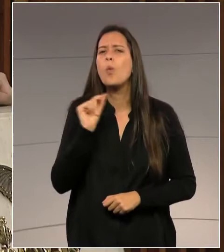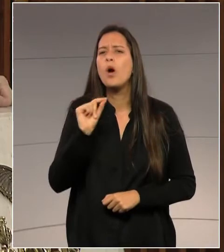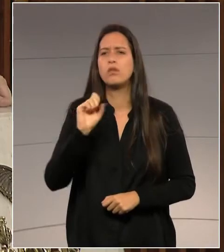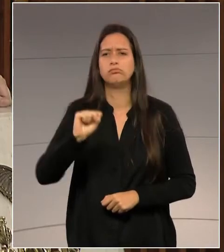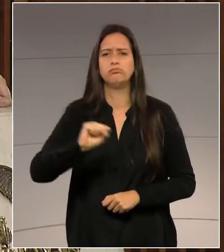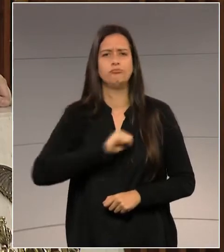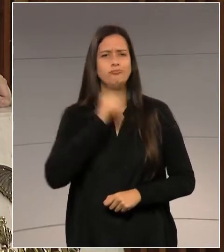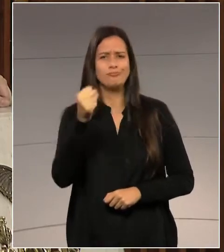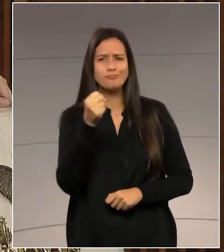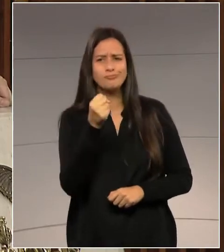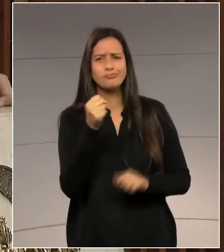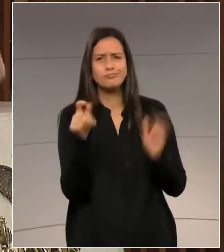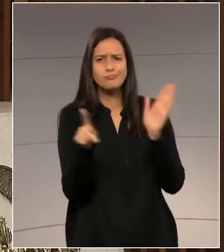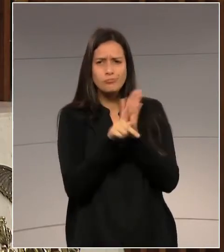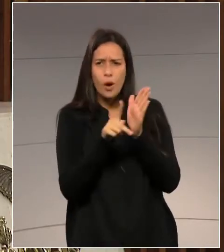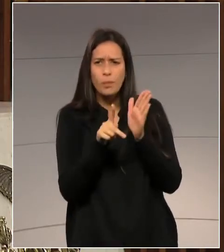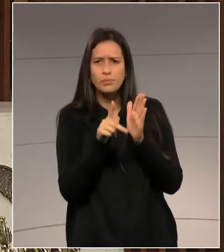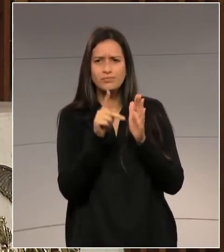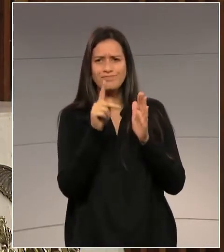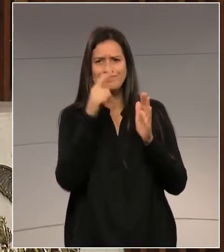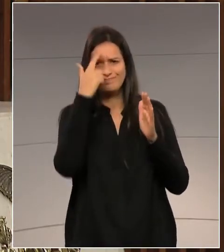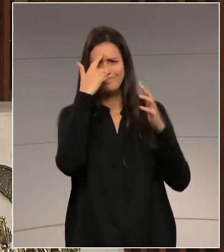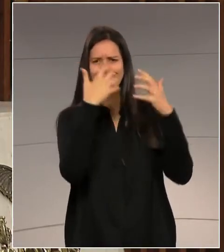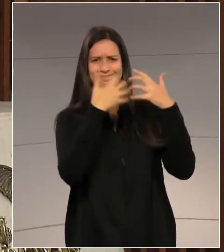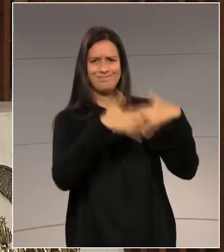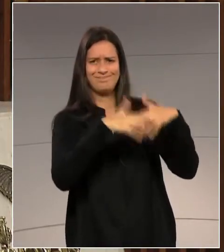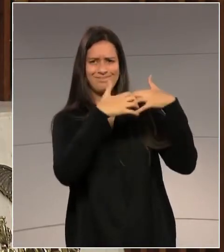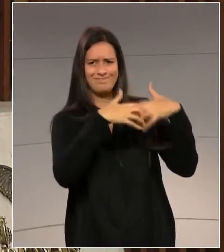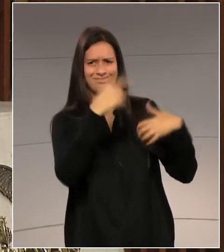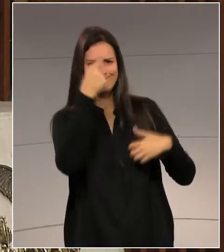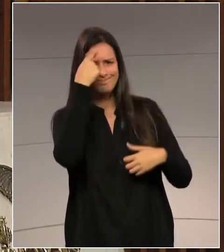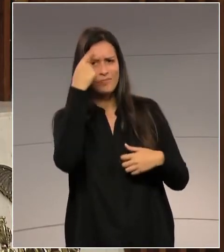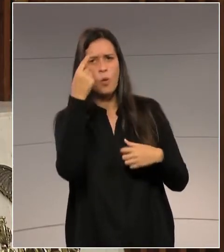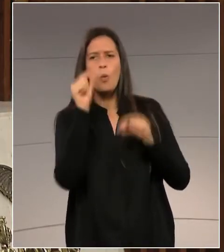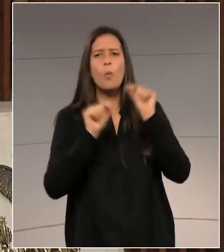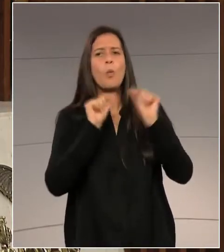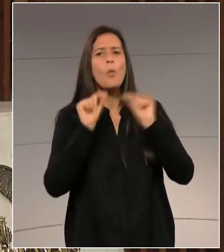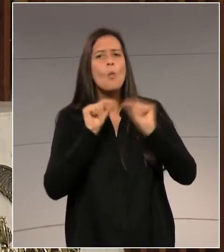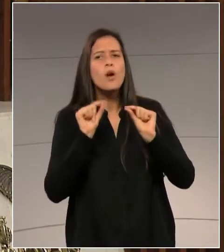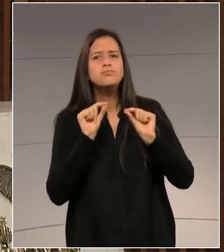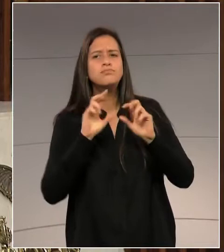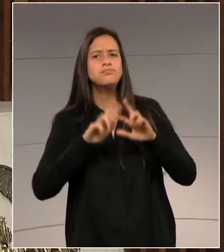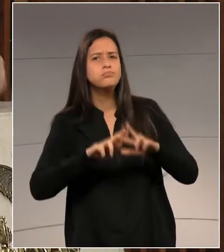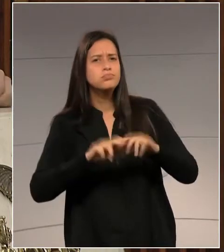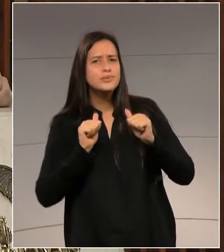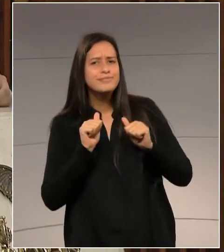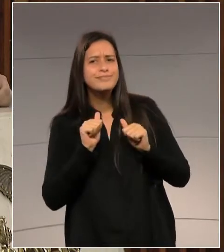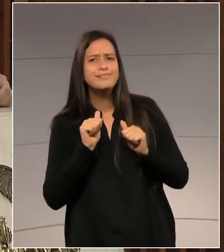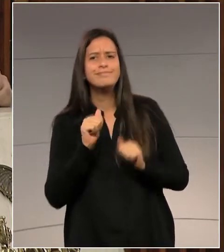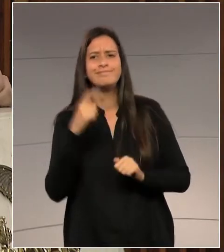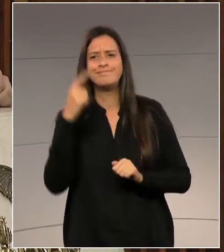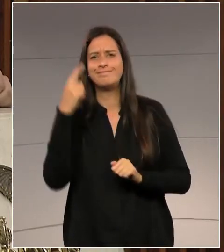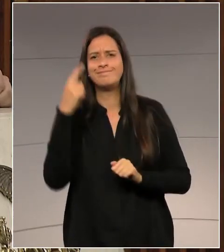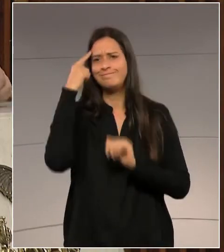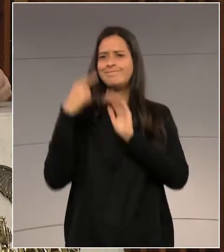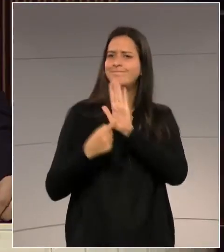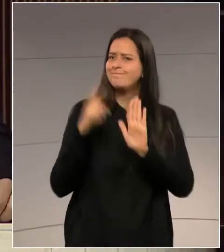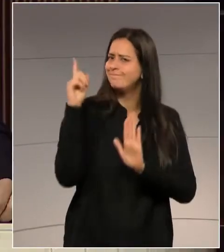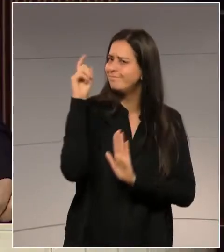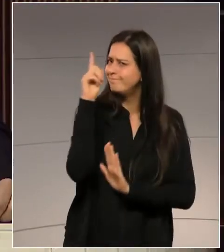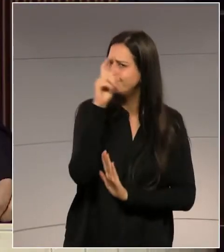dia é fácil então a gente tem que tomar cuidado quando a gente fala muito hoje ando que o ódio